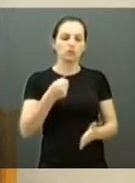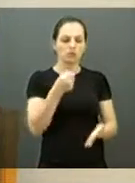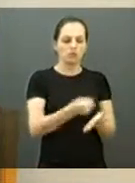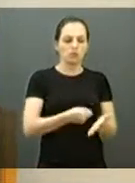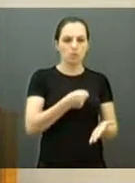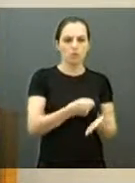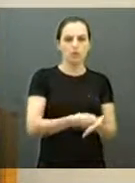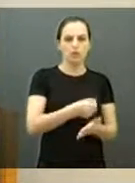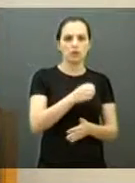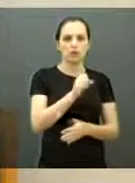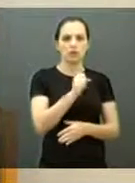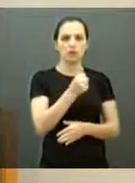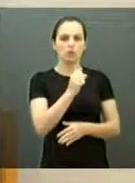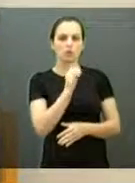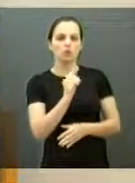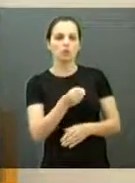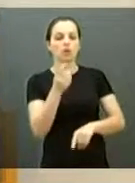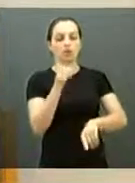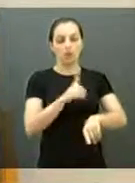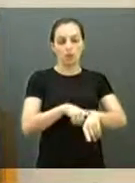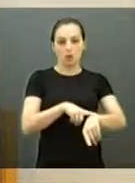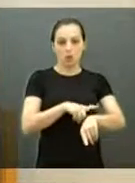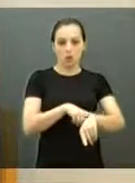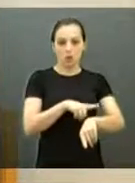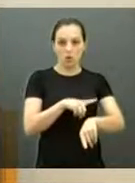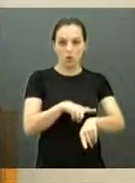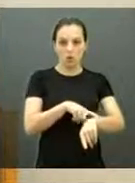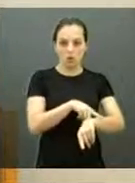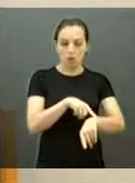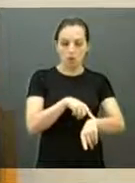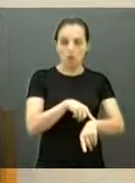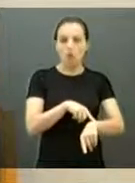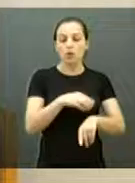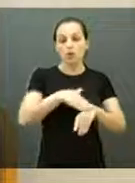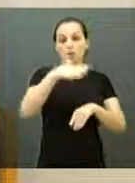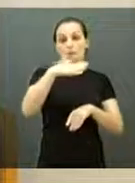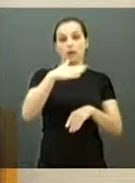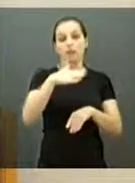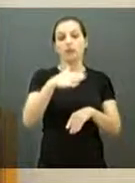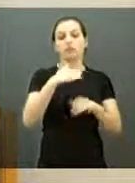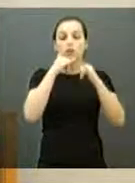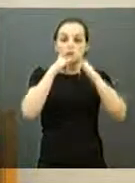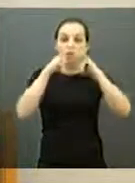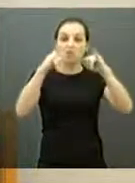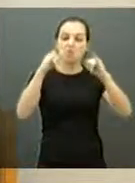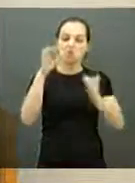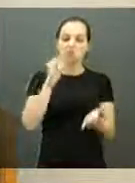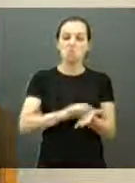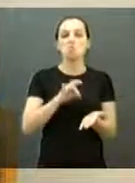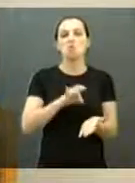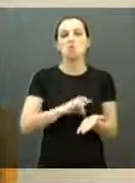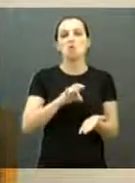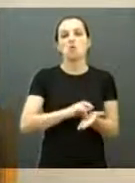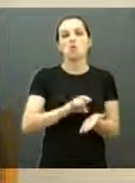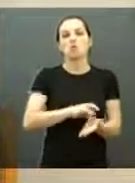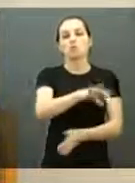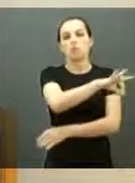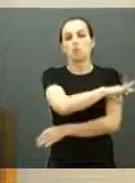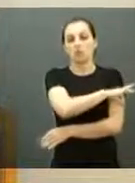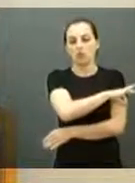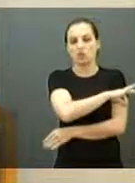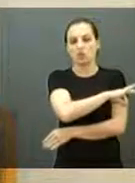80 horas ou mais. Isso aqui é informação oficial do Departamento da Prefeitura. Não é falácia, não é vir aqui